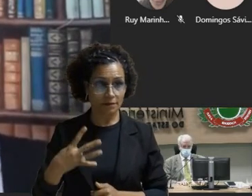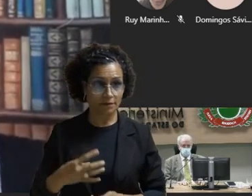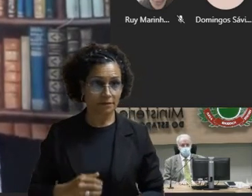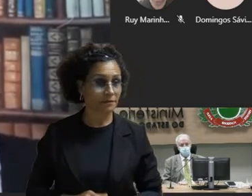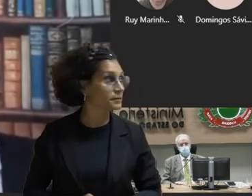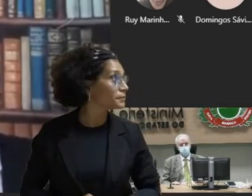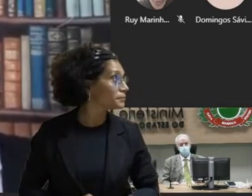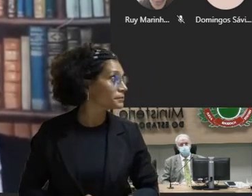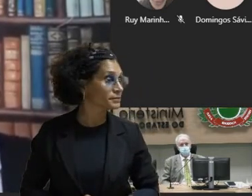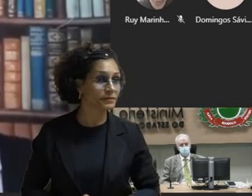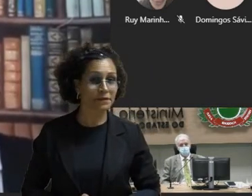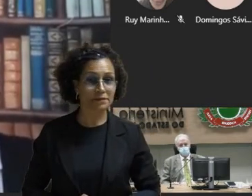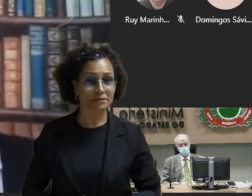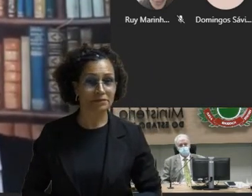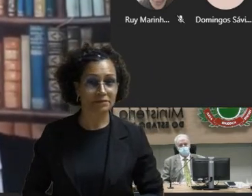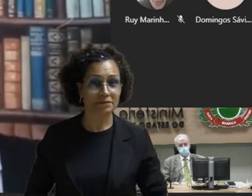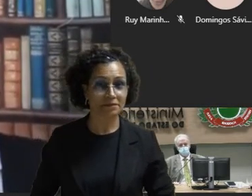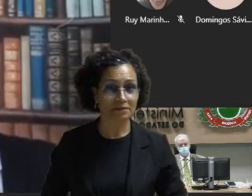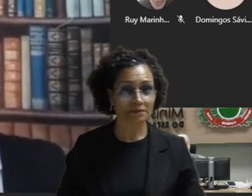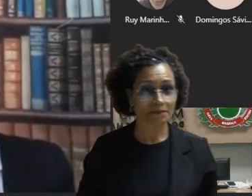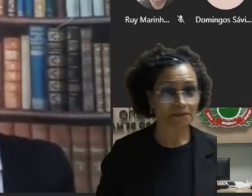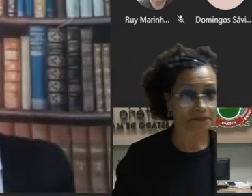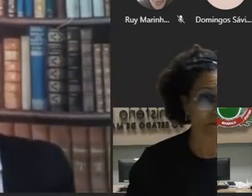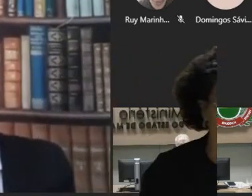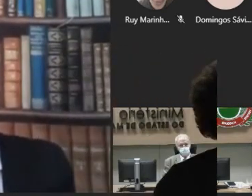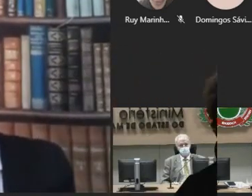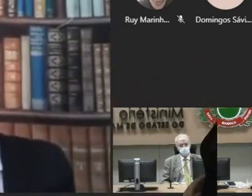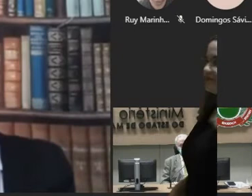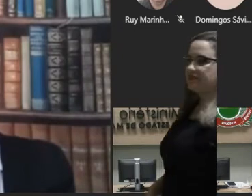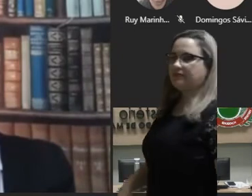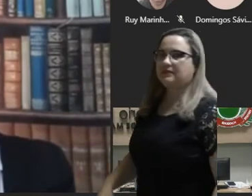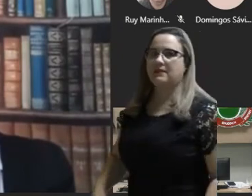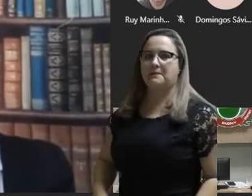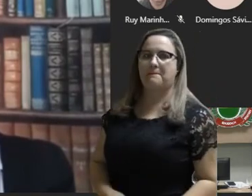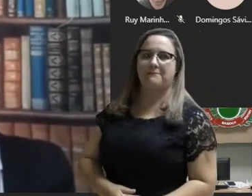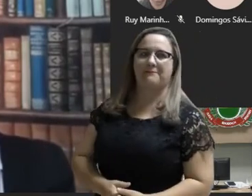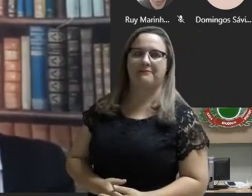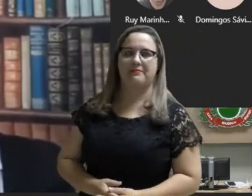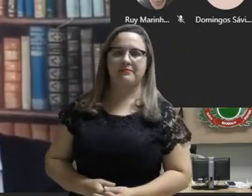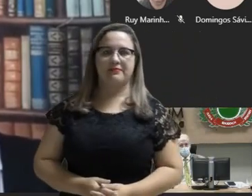Sim, doutor. Sim, doutora, eu já estou compartilhando.